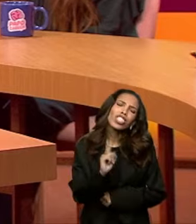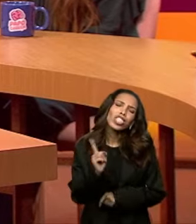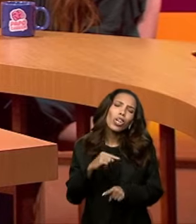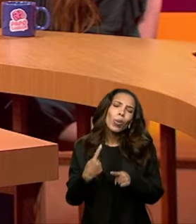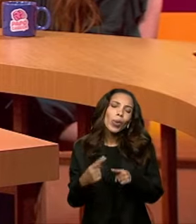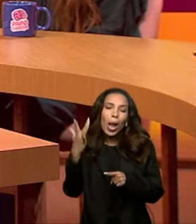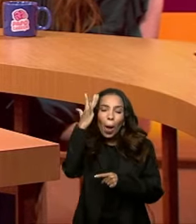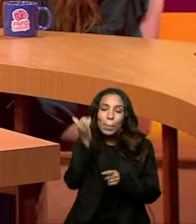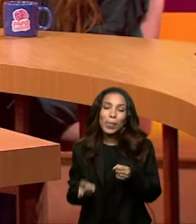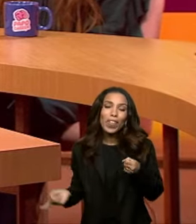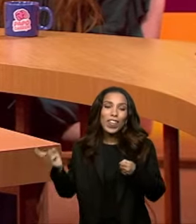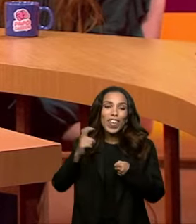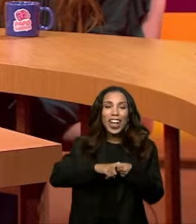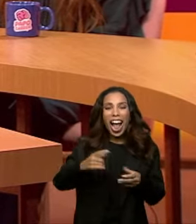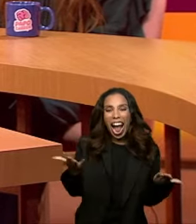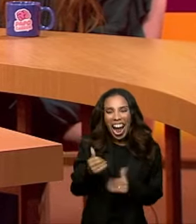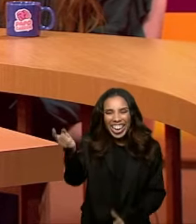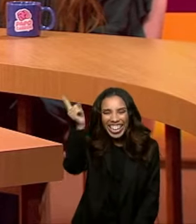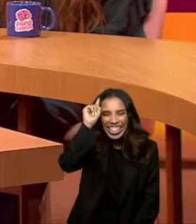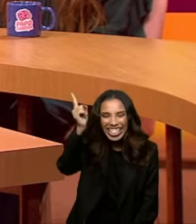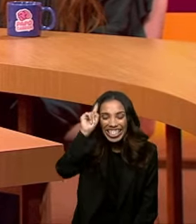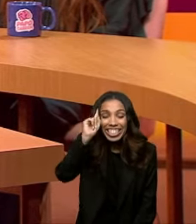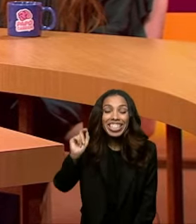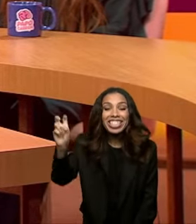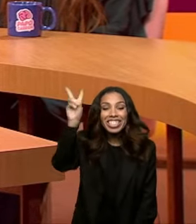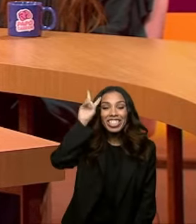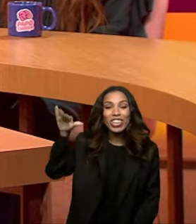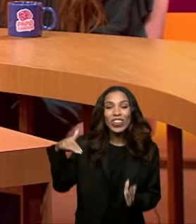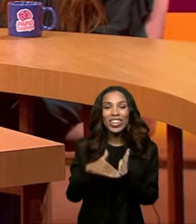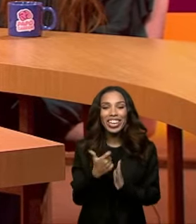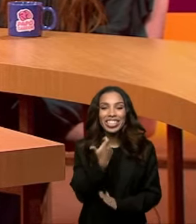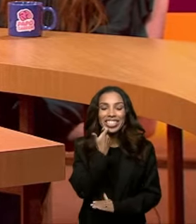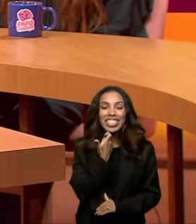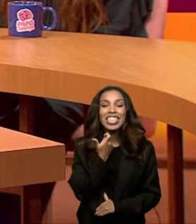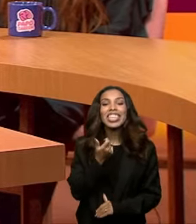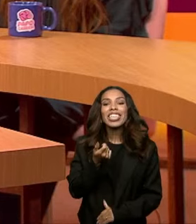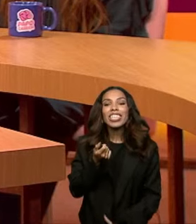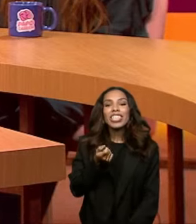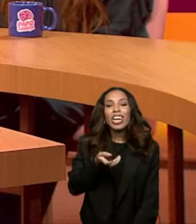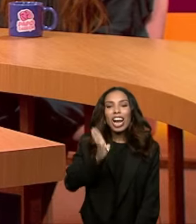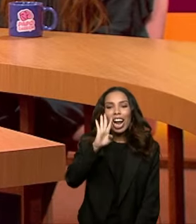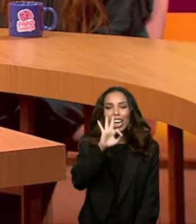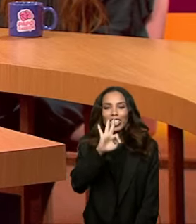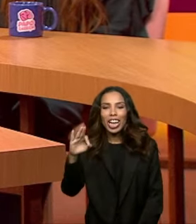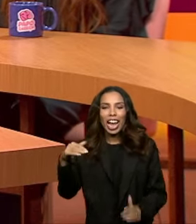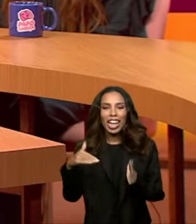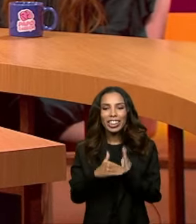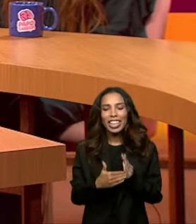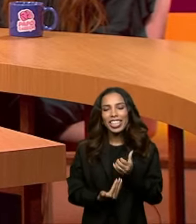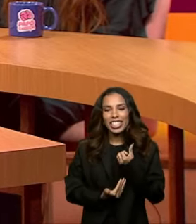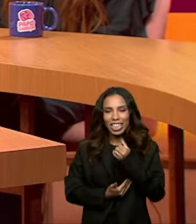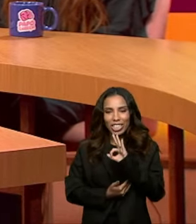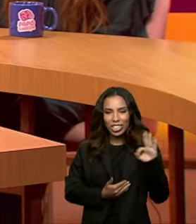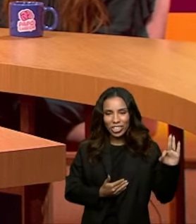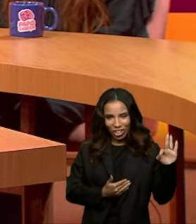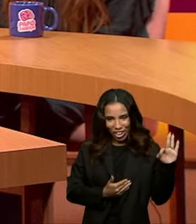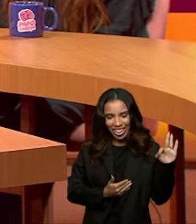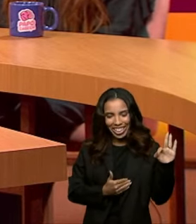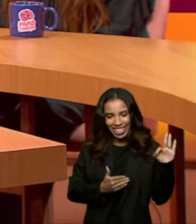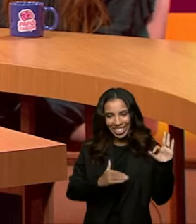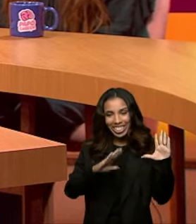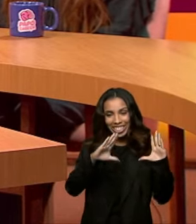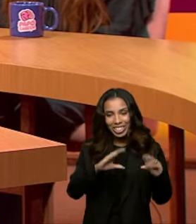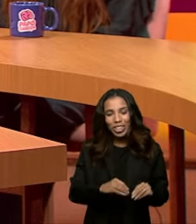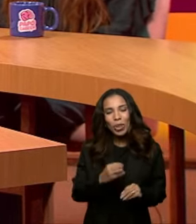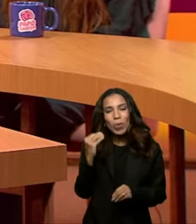de volta. Agora é todo dia. É de segunda a sexta, 16 horas, até às 18, a gente tá aqui com vocês. Beijo, uma boa noite pra